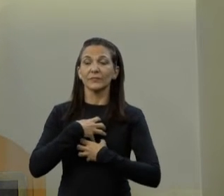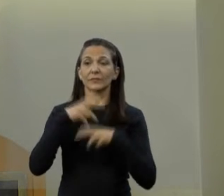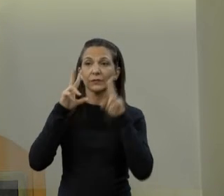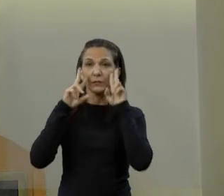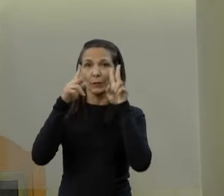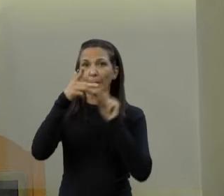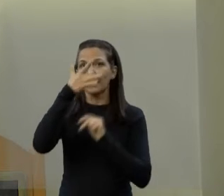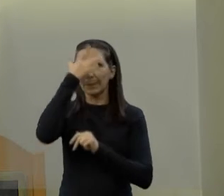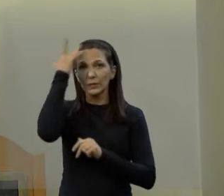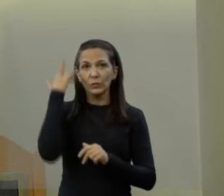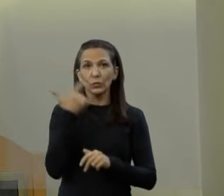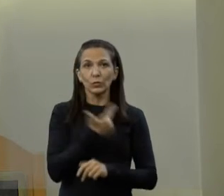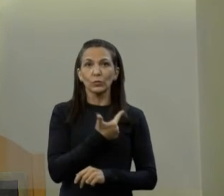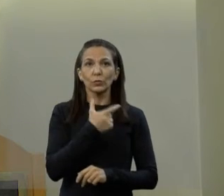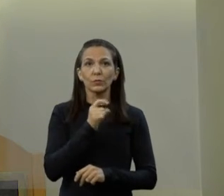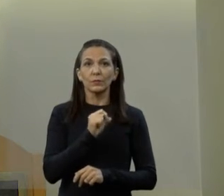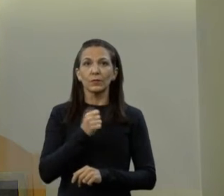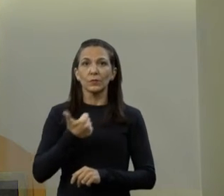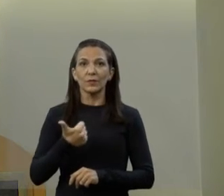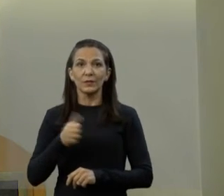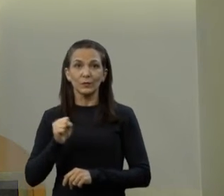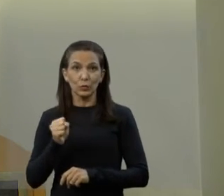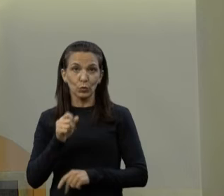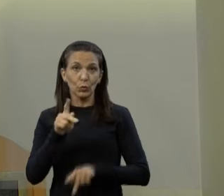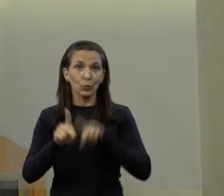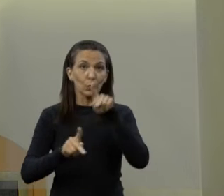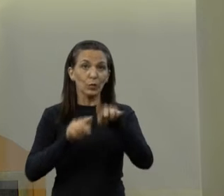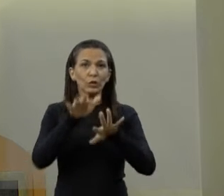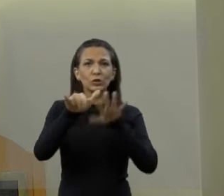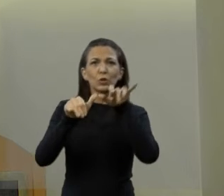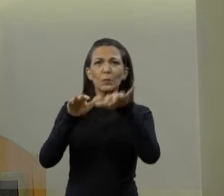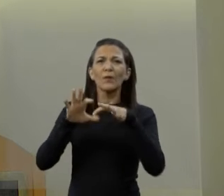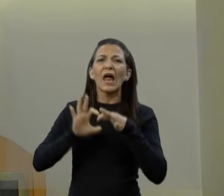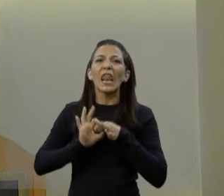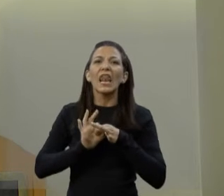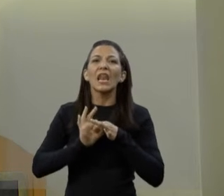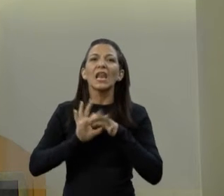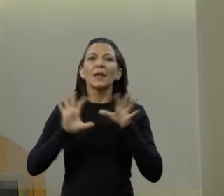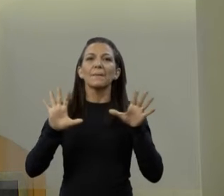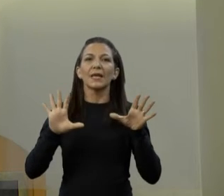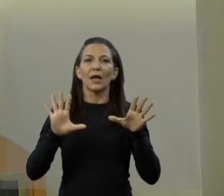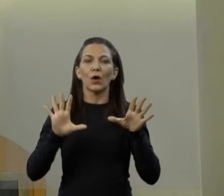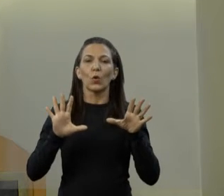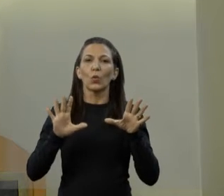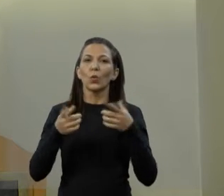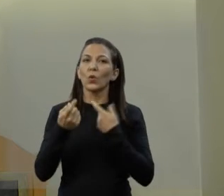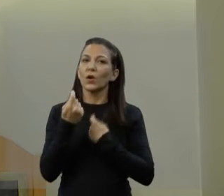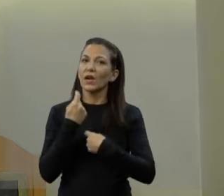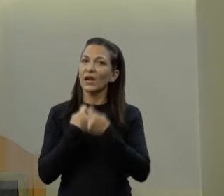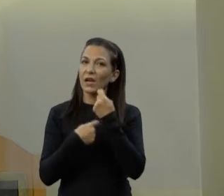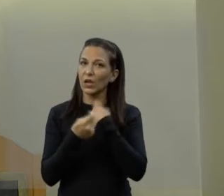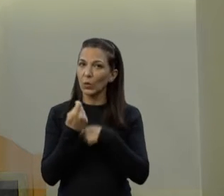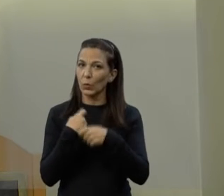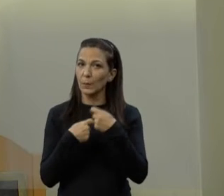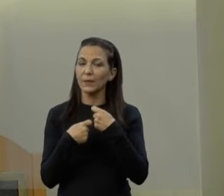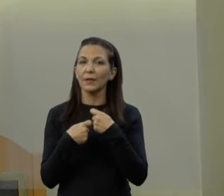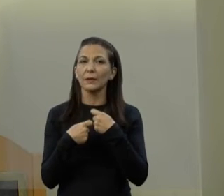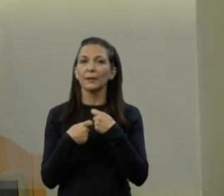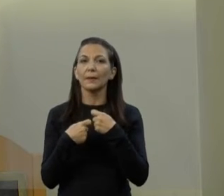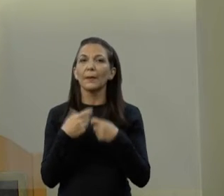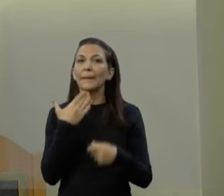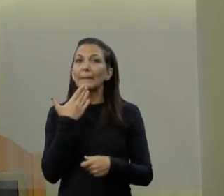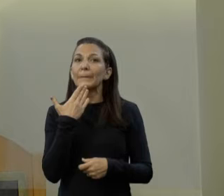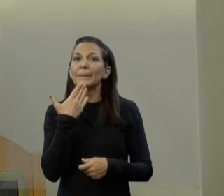e em 2018 conclamava a população a ser Liberal na economia me